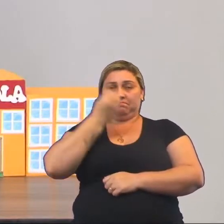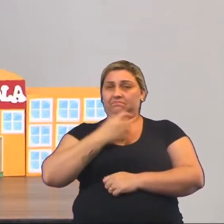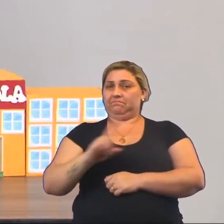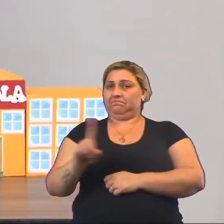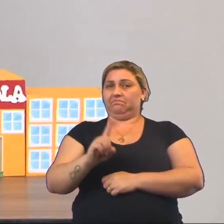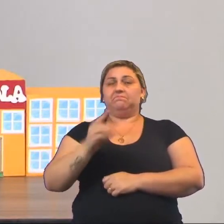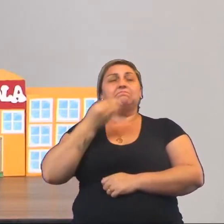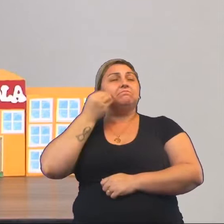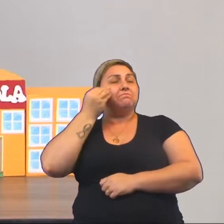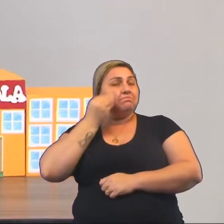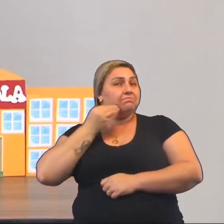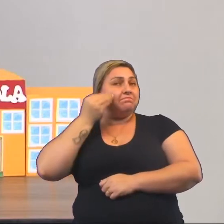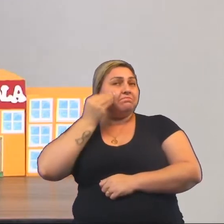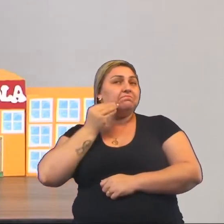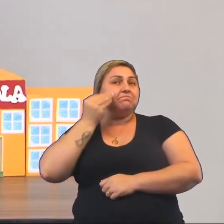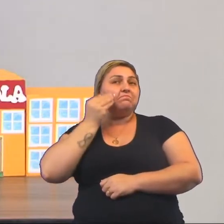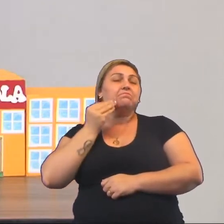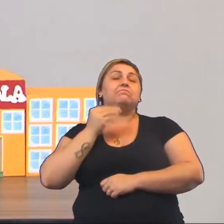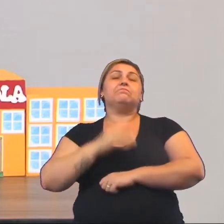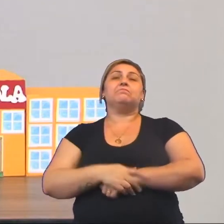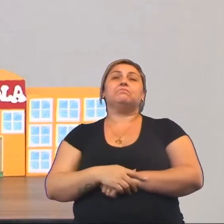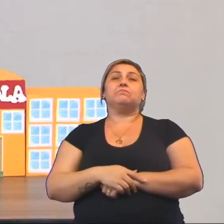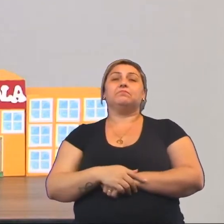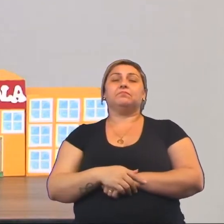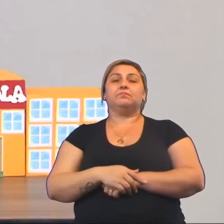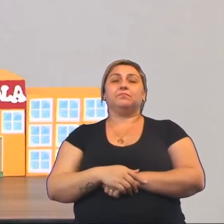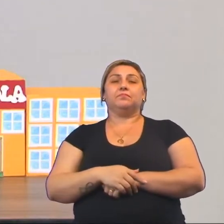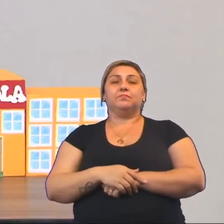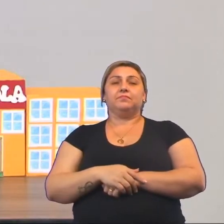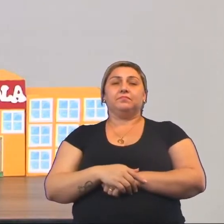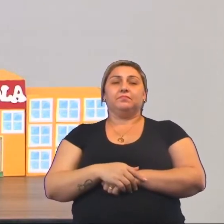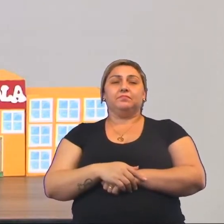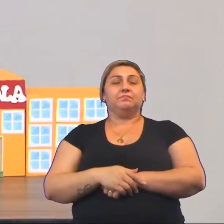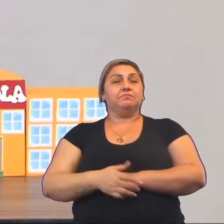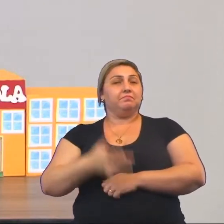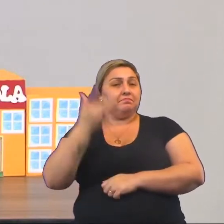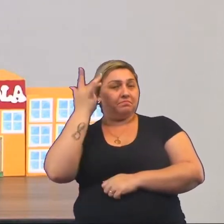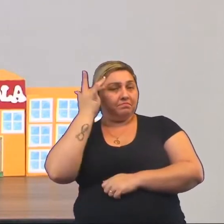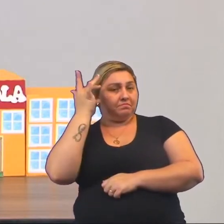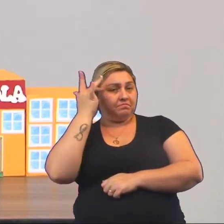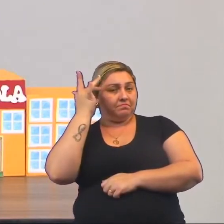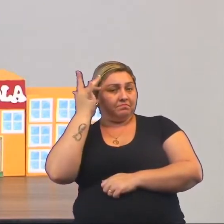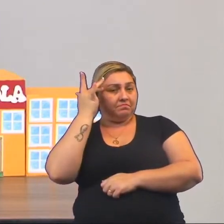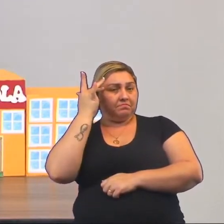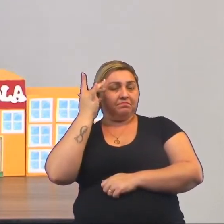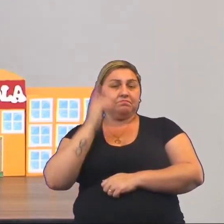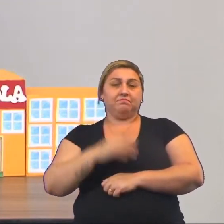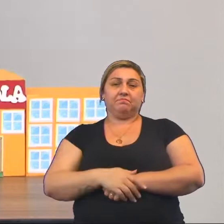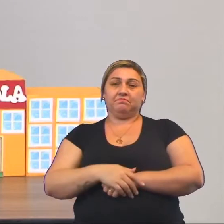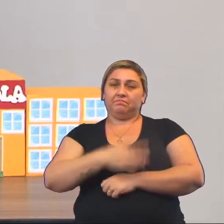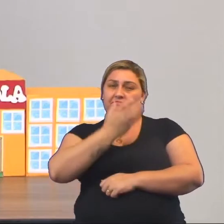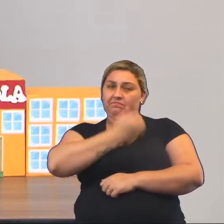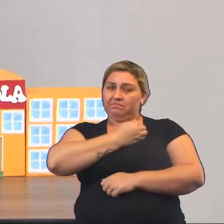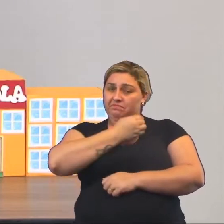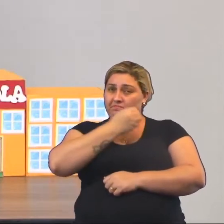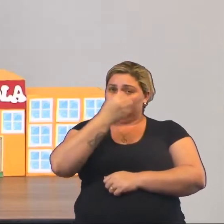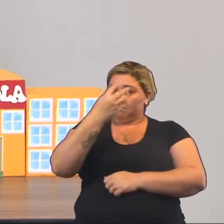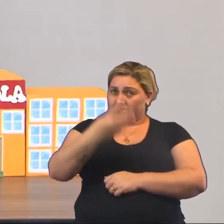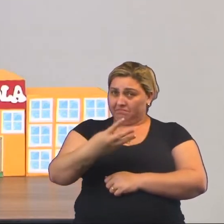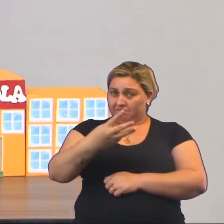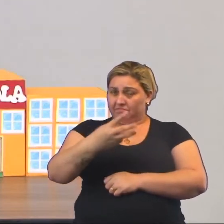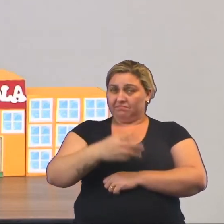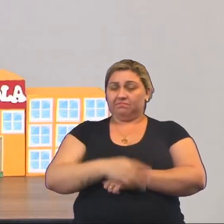vamos tentar. Eu acho que a Páscoa, eu acho que ela está no número 3.